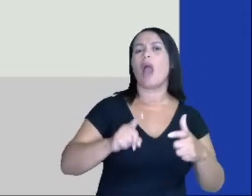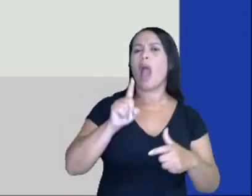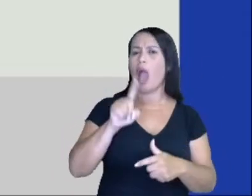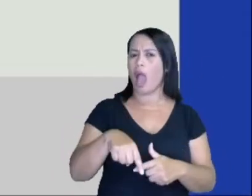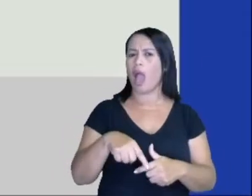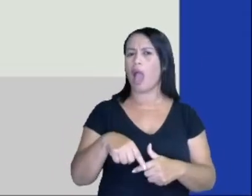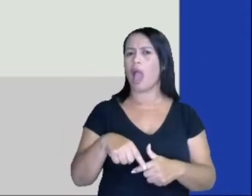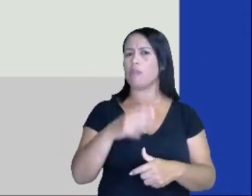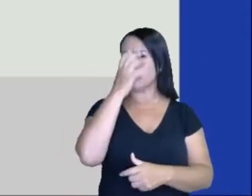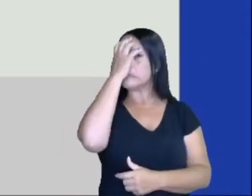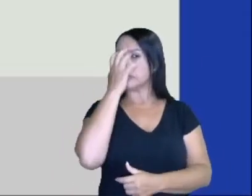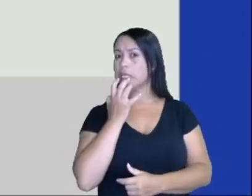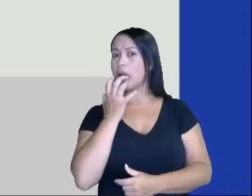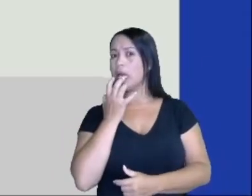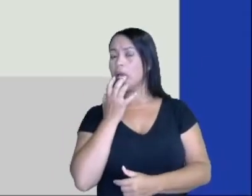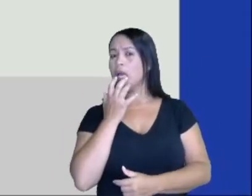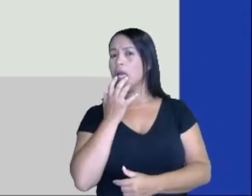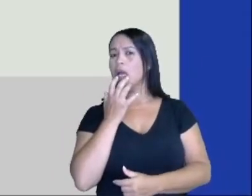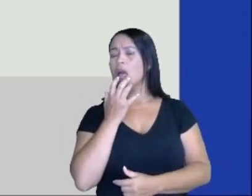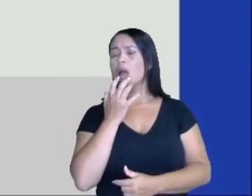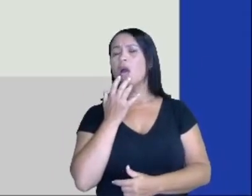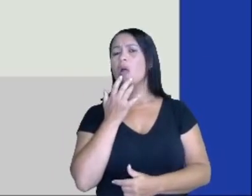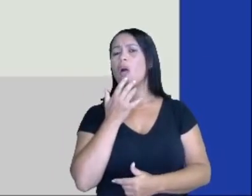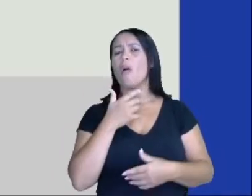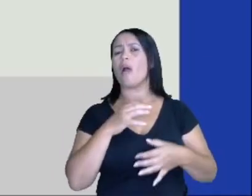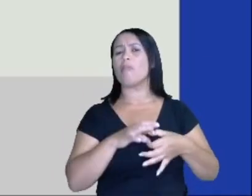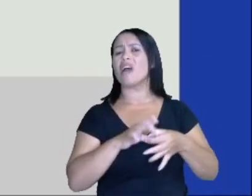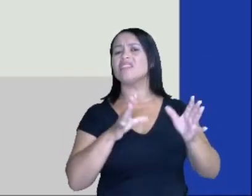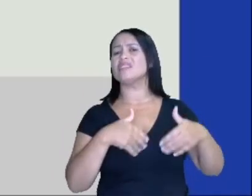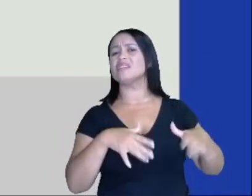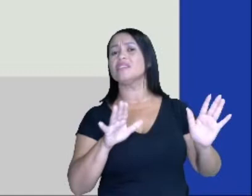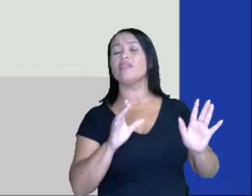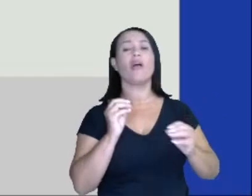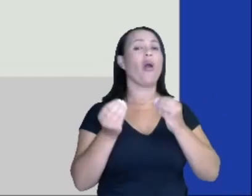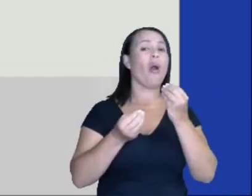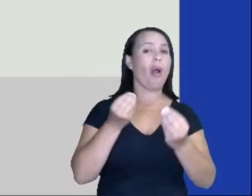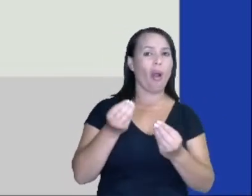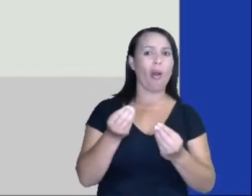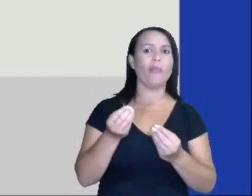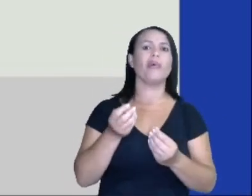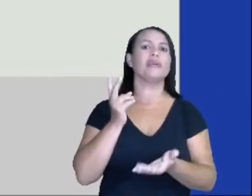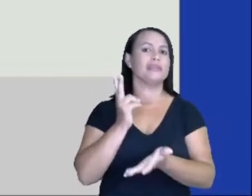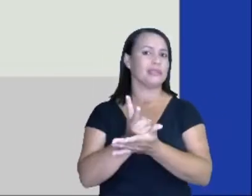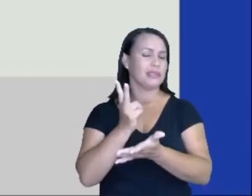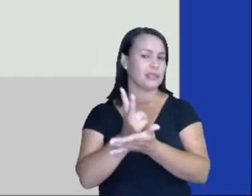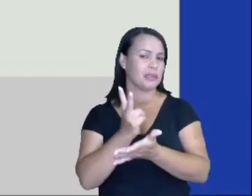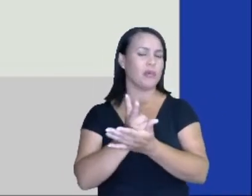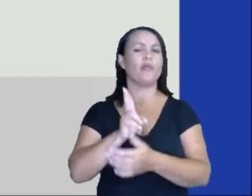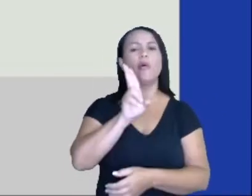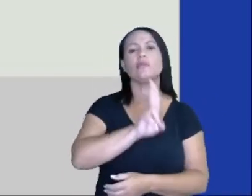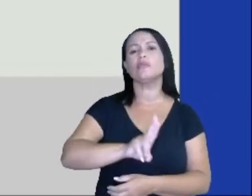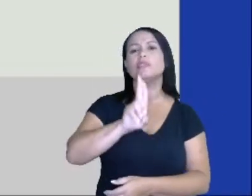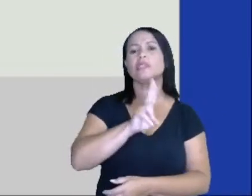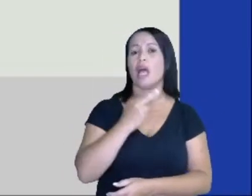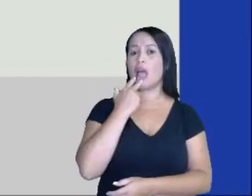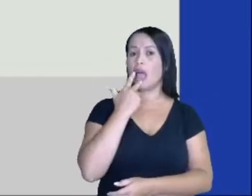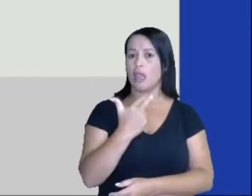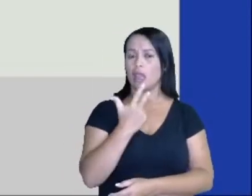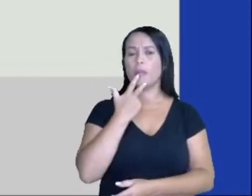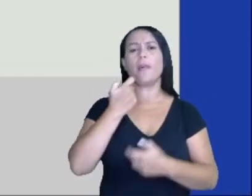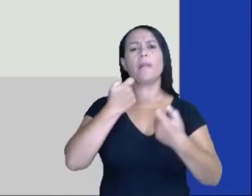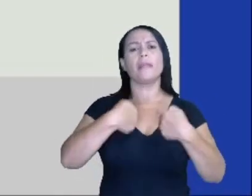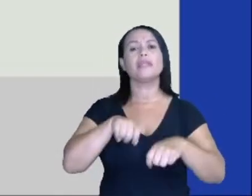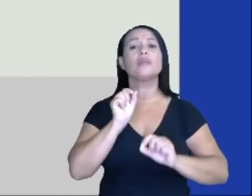uma ocasião mais séria ou é uma ocasião mais despojada? Ou seja, nós sempre, quando formos utilizar a língua, sempre temos